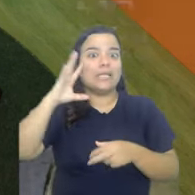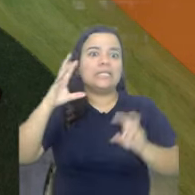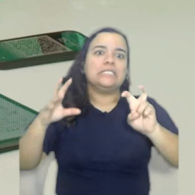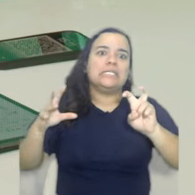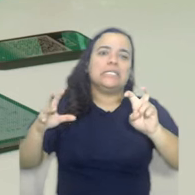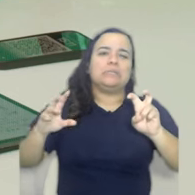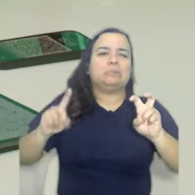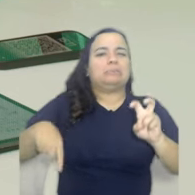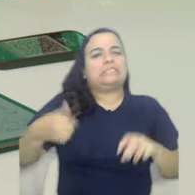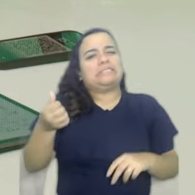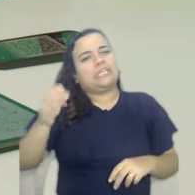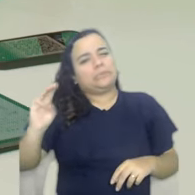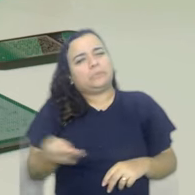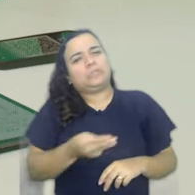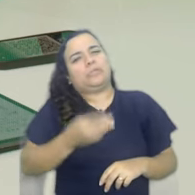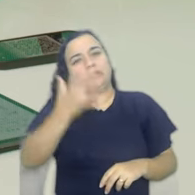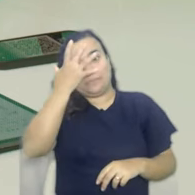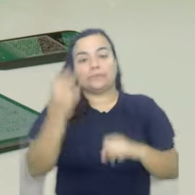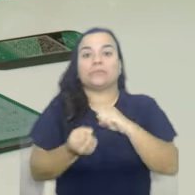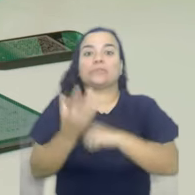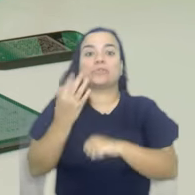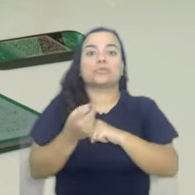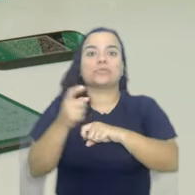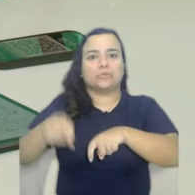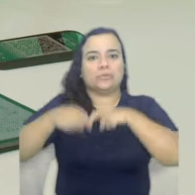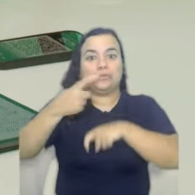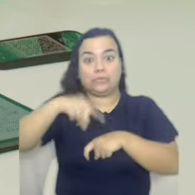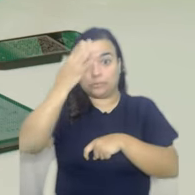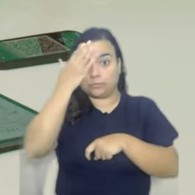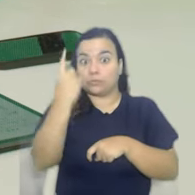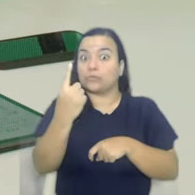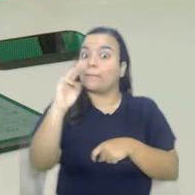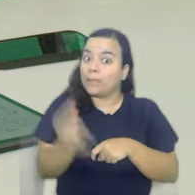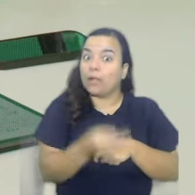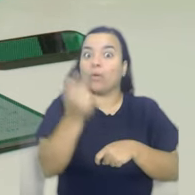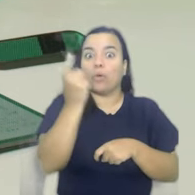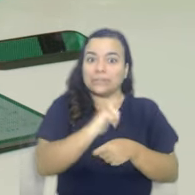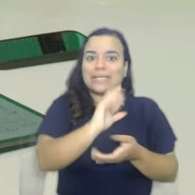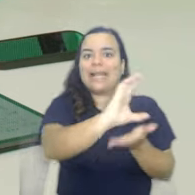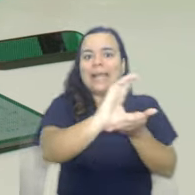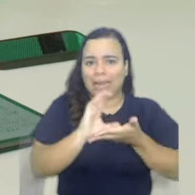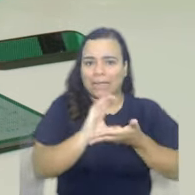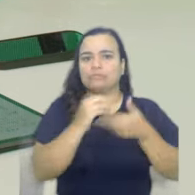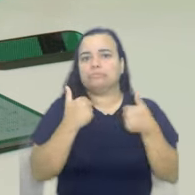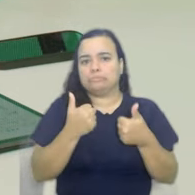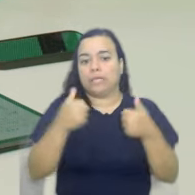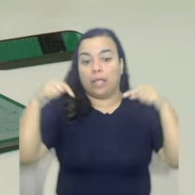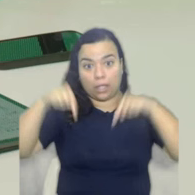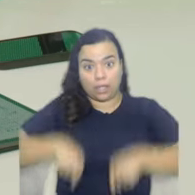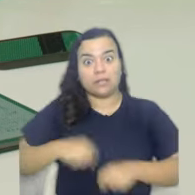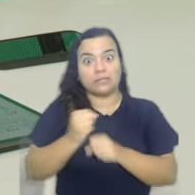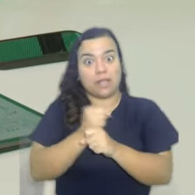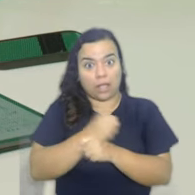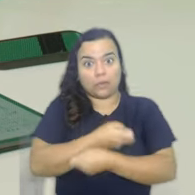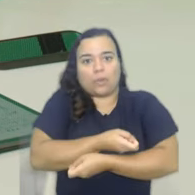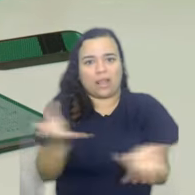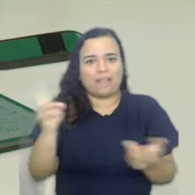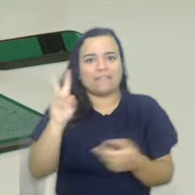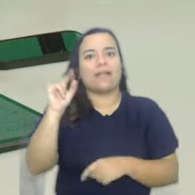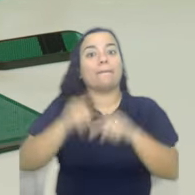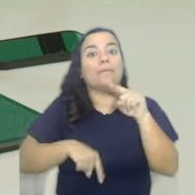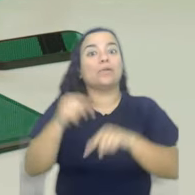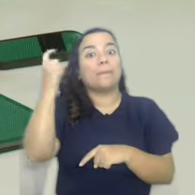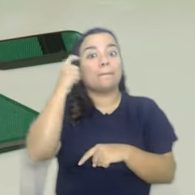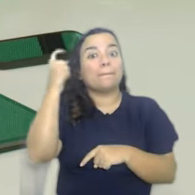Produtores Rurais a gente sabe que 1 milhão tem acesso a crédito e durante esse ano a gente vai lançar um produto bastante completo pensando em porteira